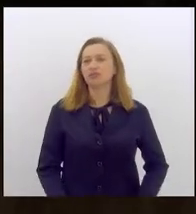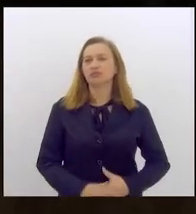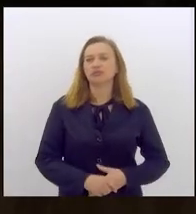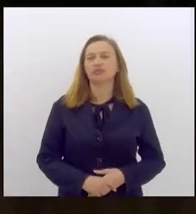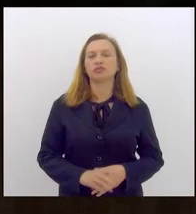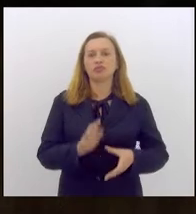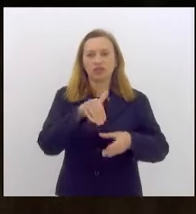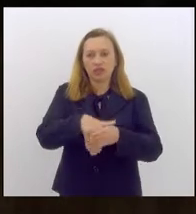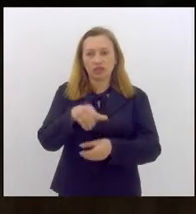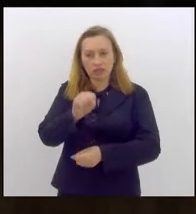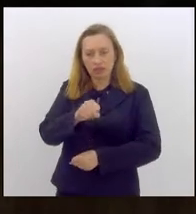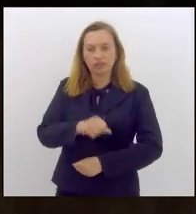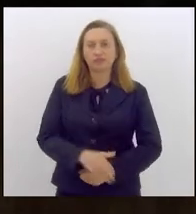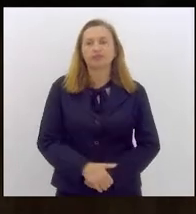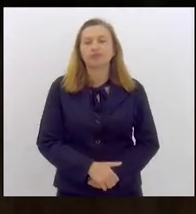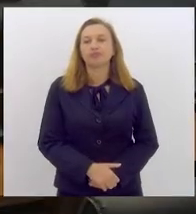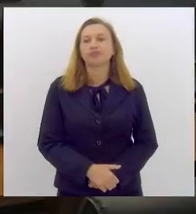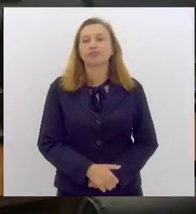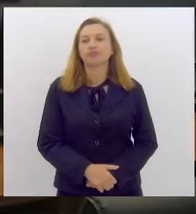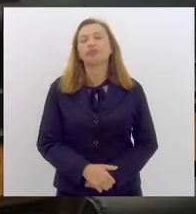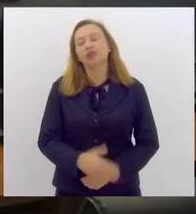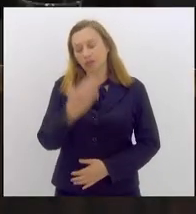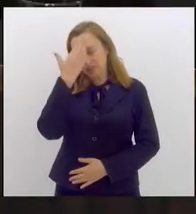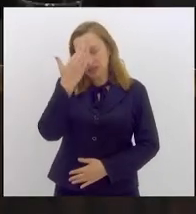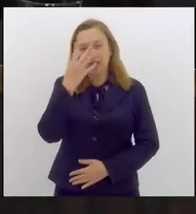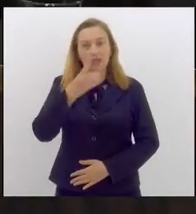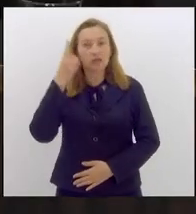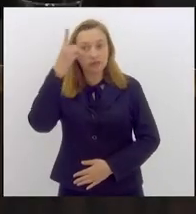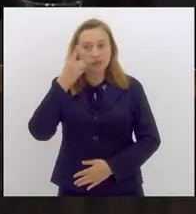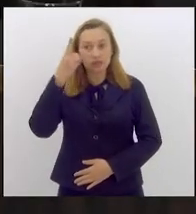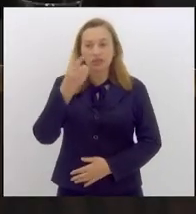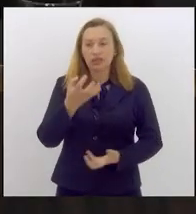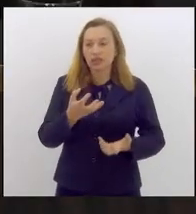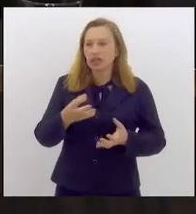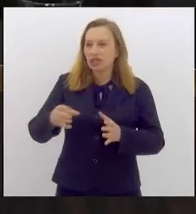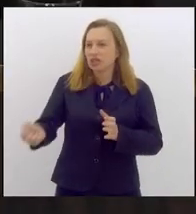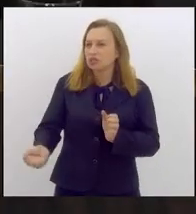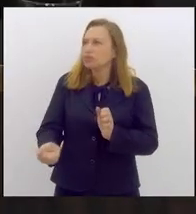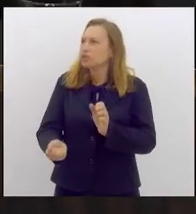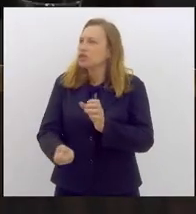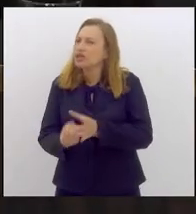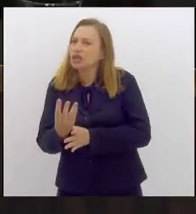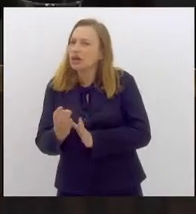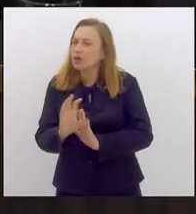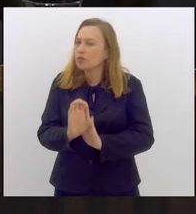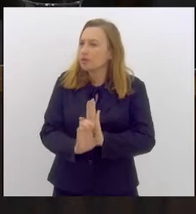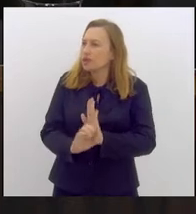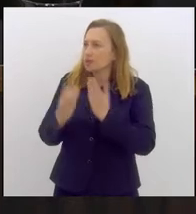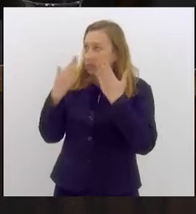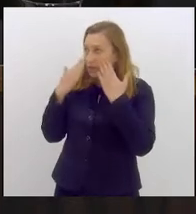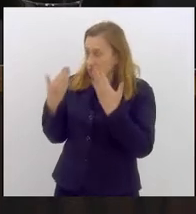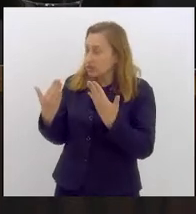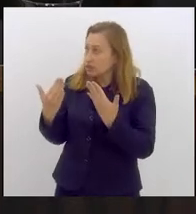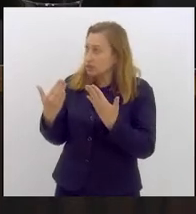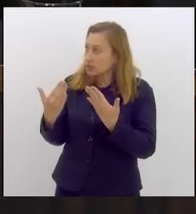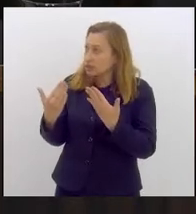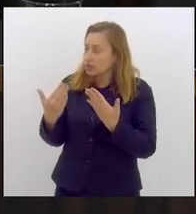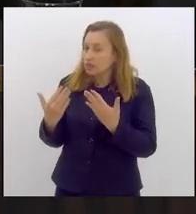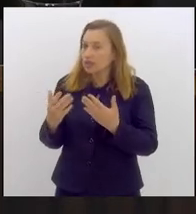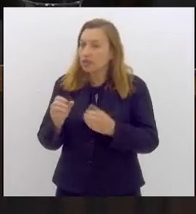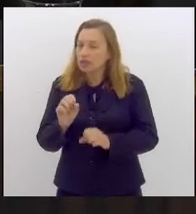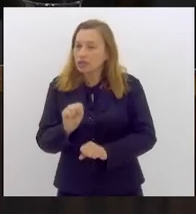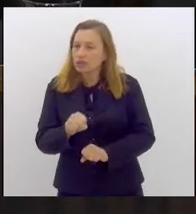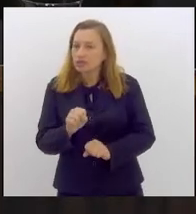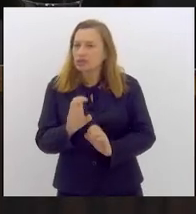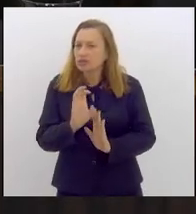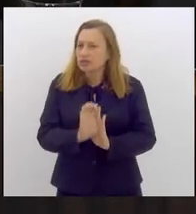votar favorável. Obrigada, deputado. Quer fazer com emenda e apresentar... Deputado Egamar, quer fazer um parecer favorável